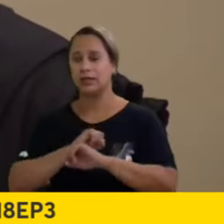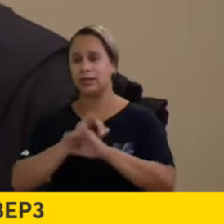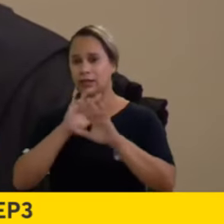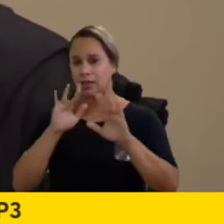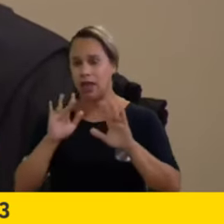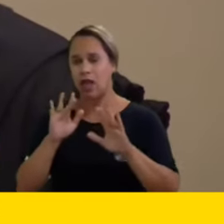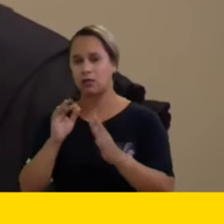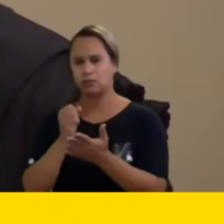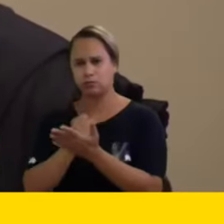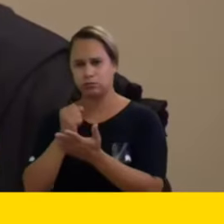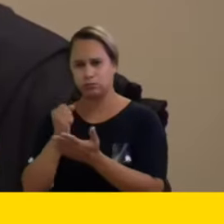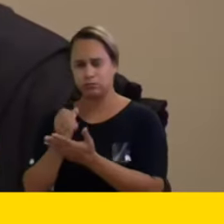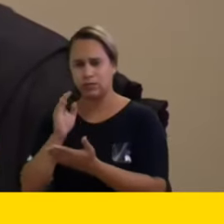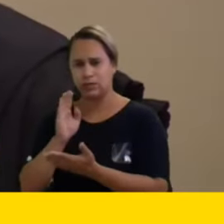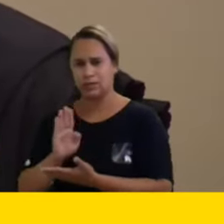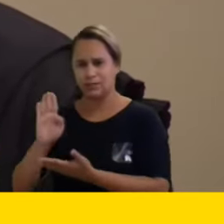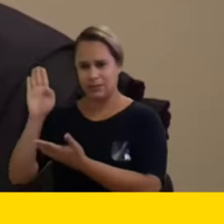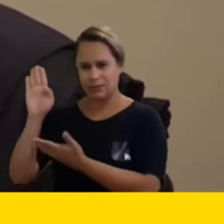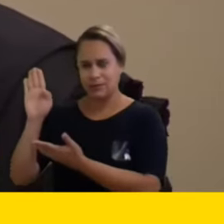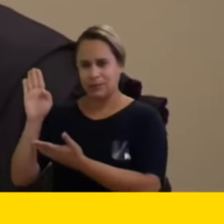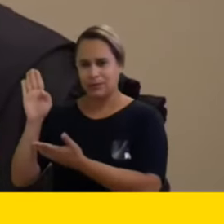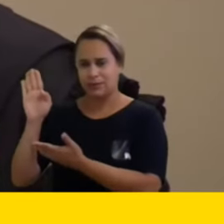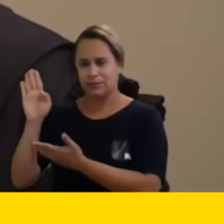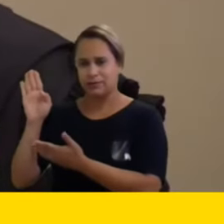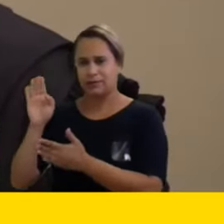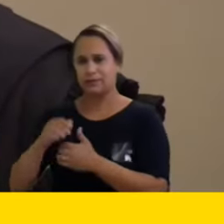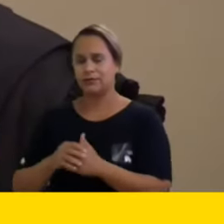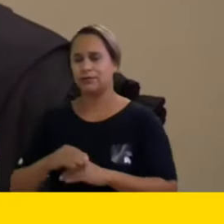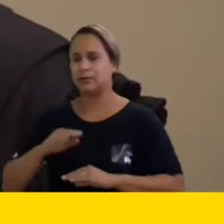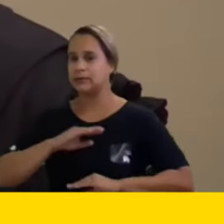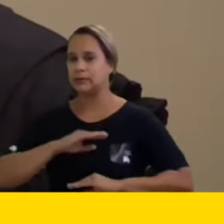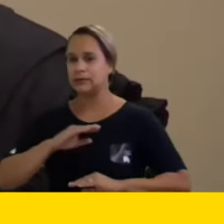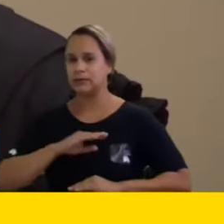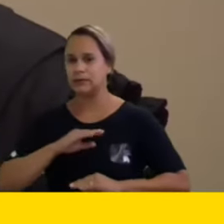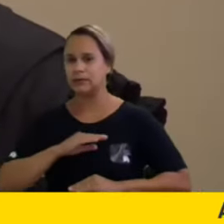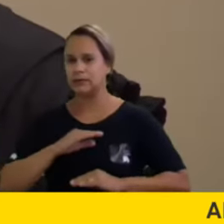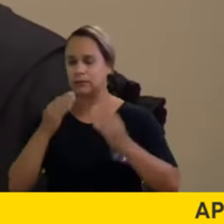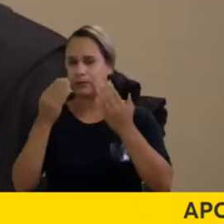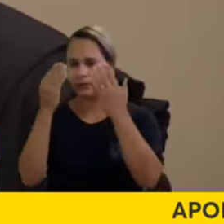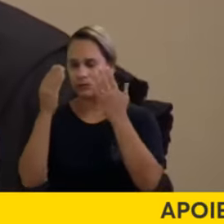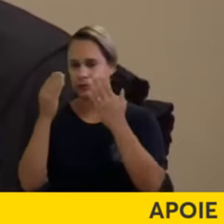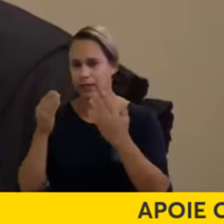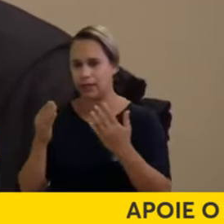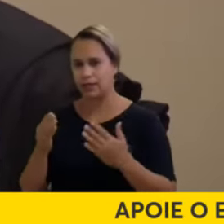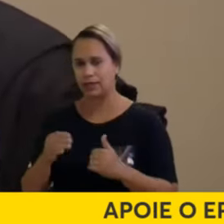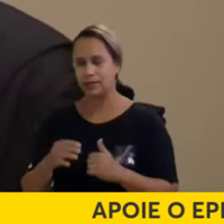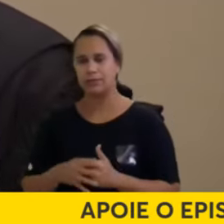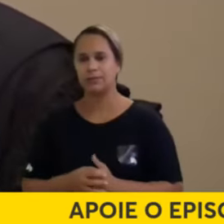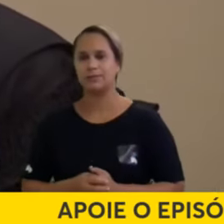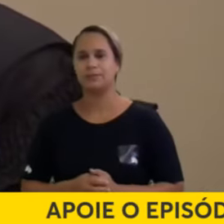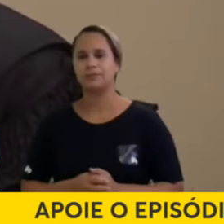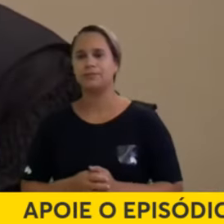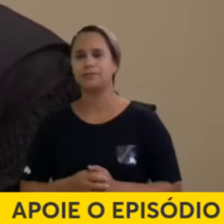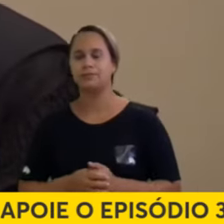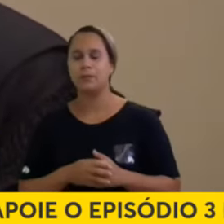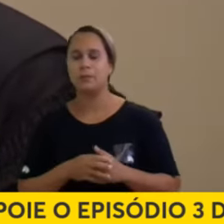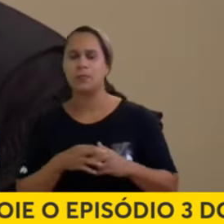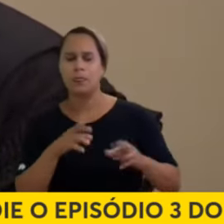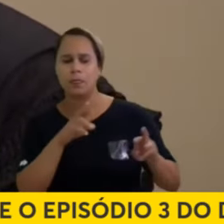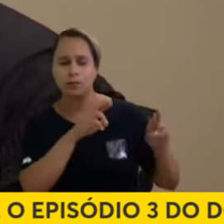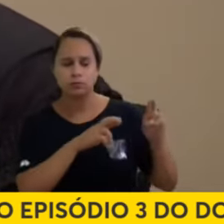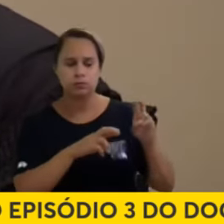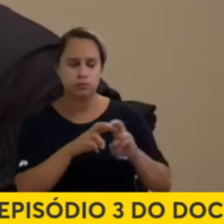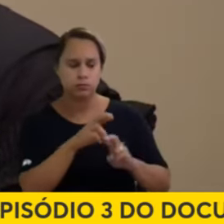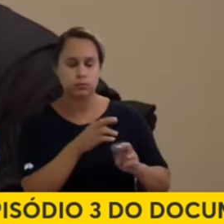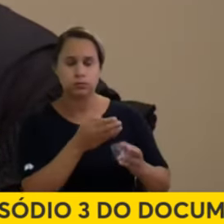contratações comp parentes de candidatos na situação h e análise ao tempo da contratação os investigados ainda não ostentava a condição de